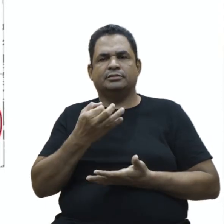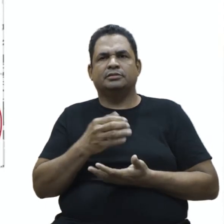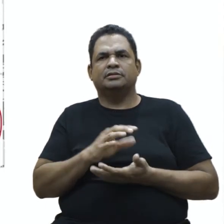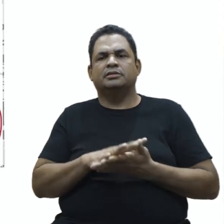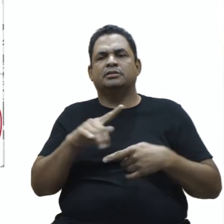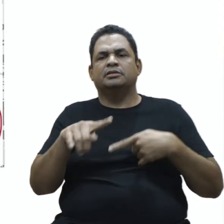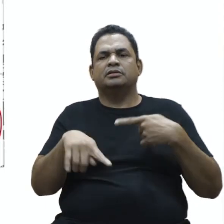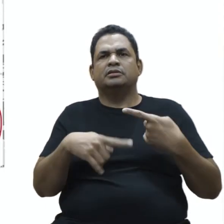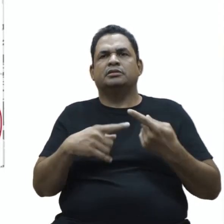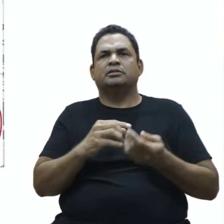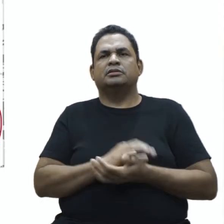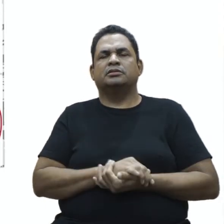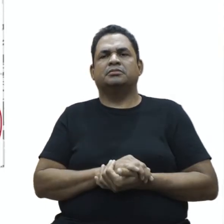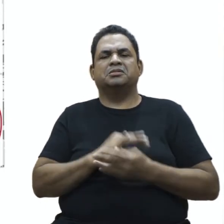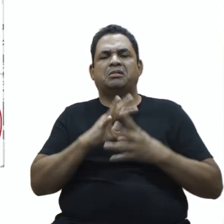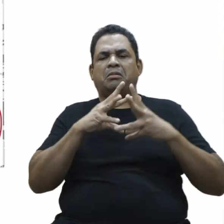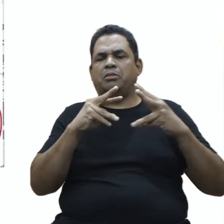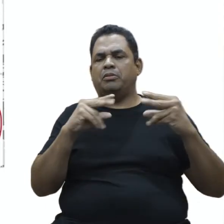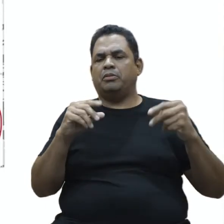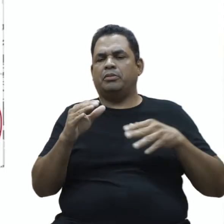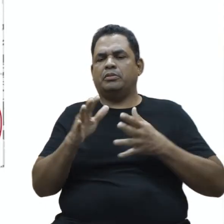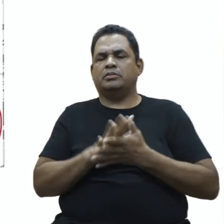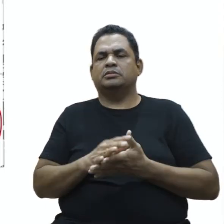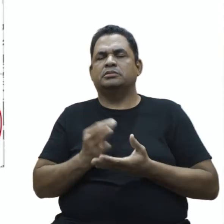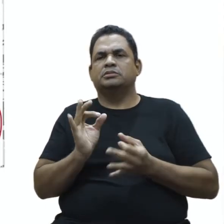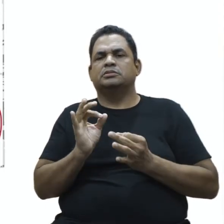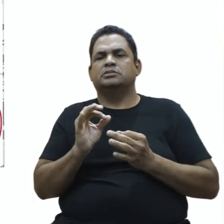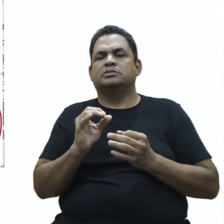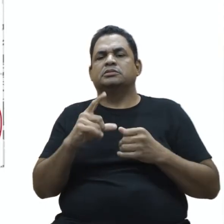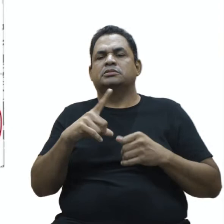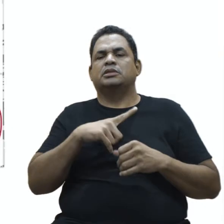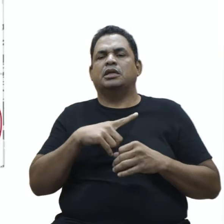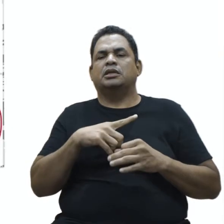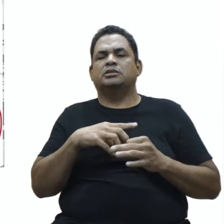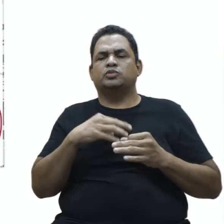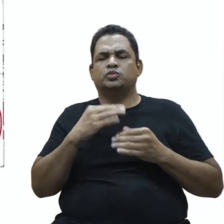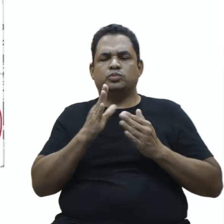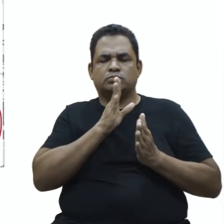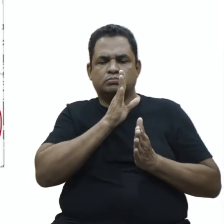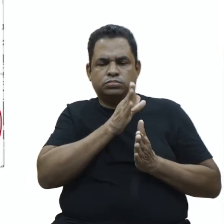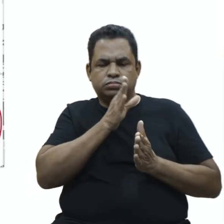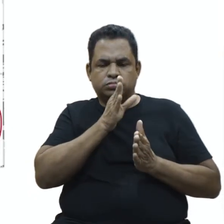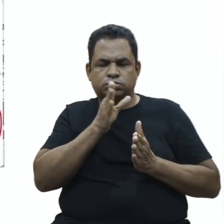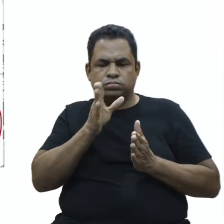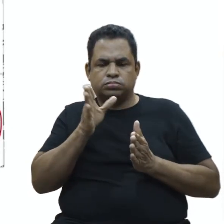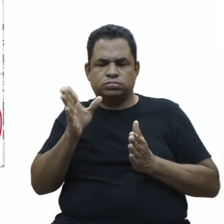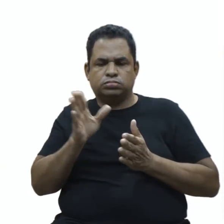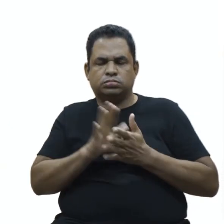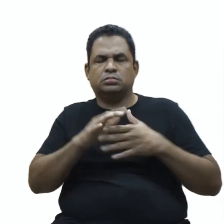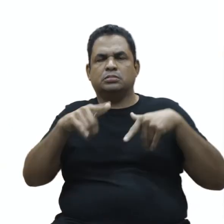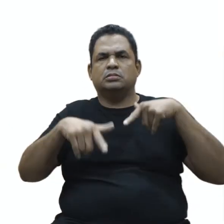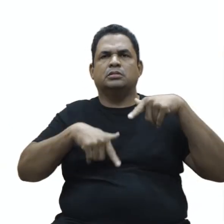parlamento vai se dissolver. Por isso que há toda uma sequenciação de ações, tá certo?